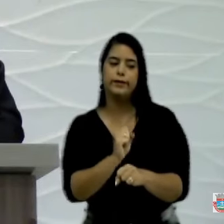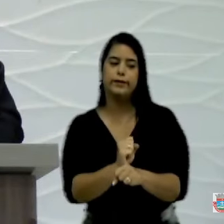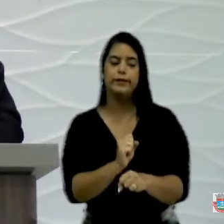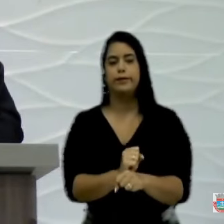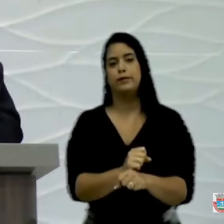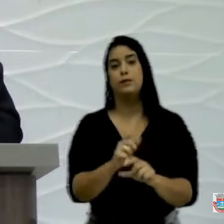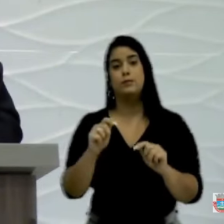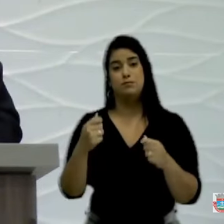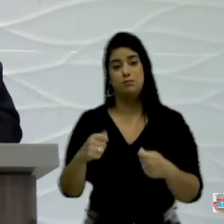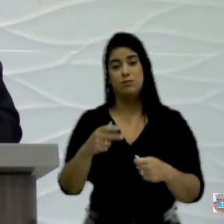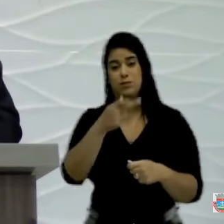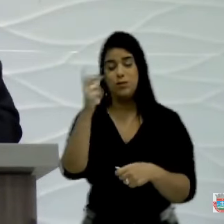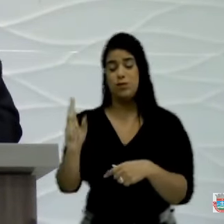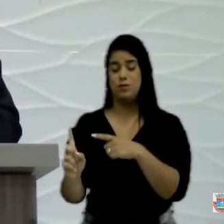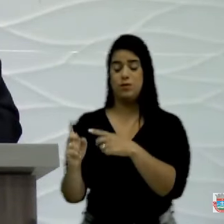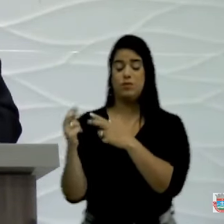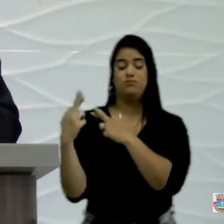fiscalizar.